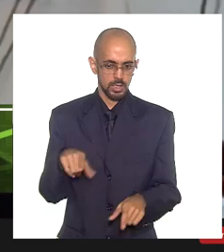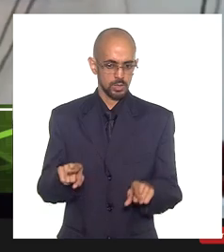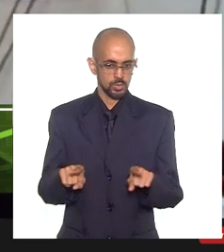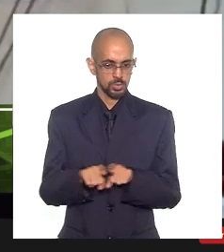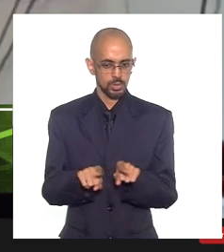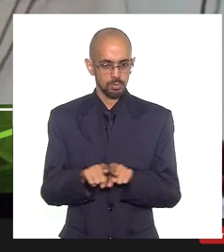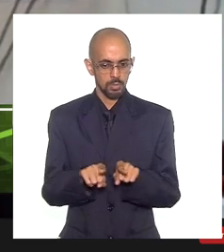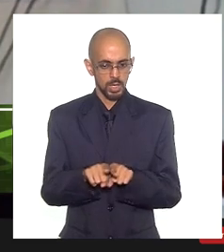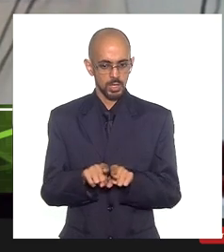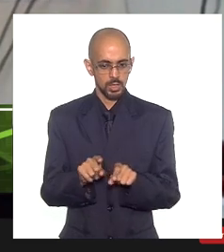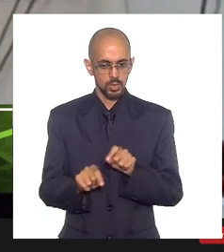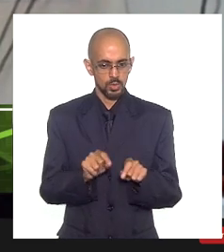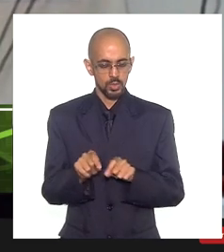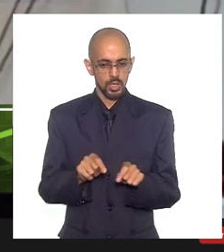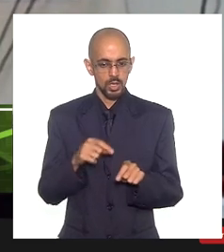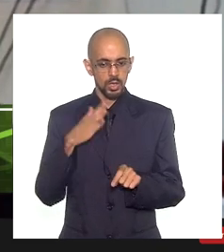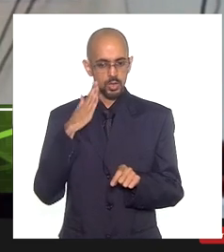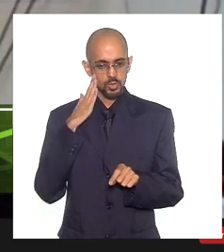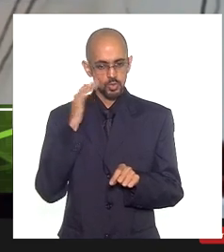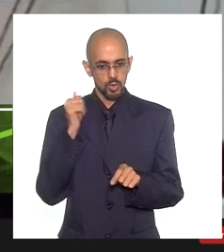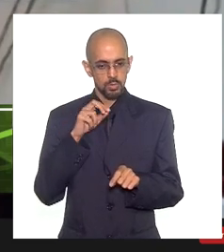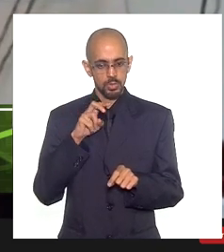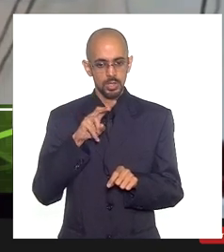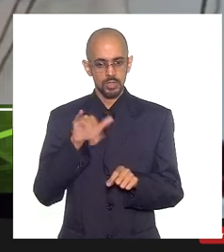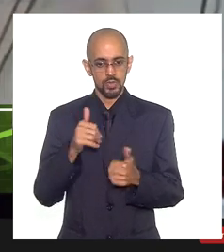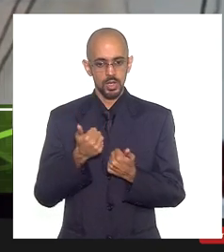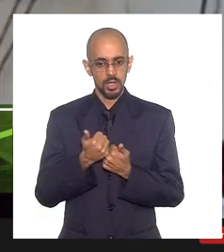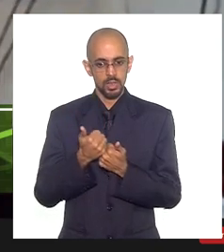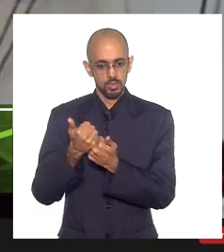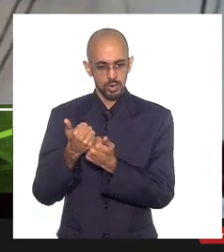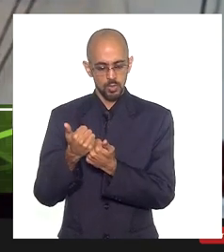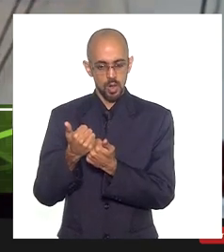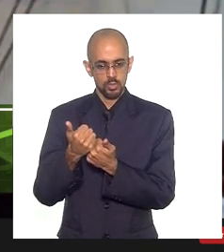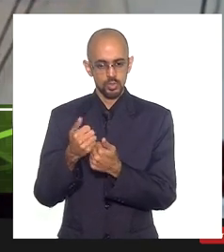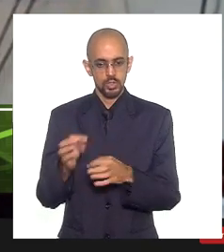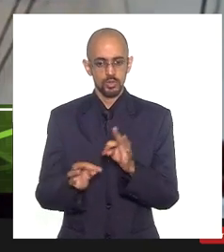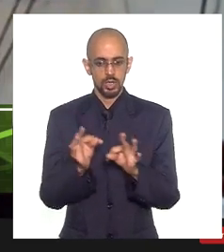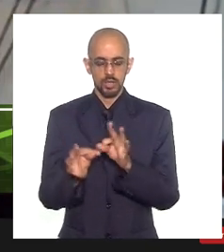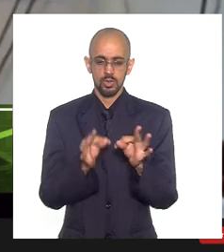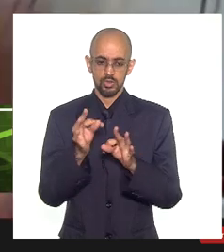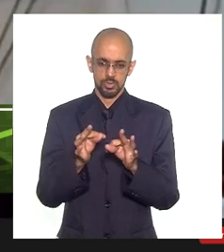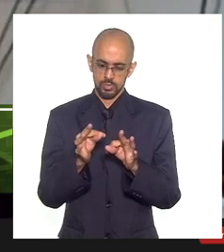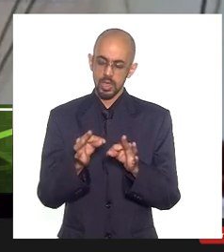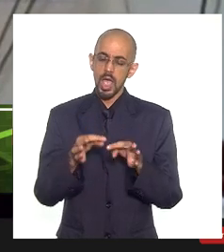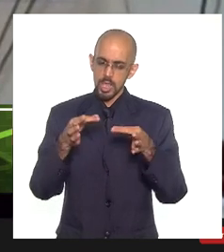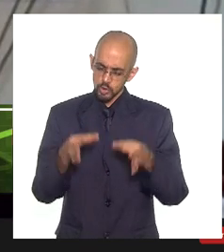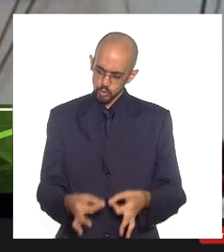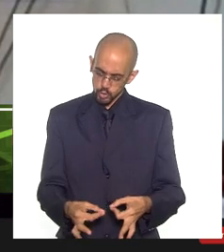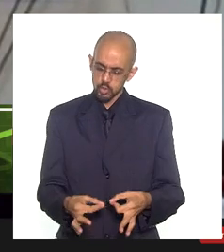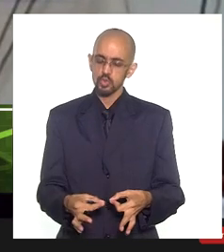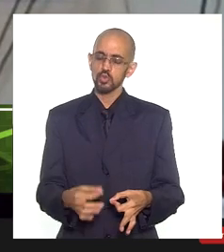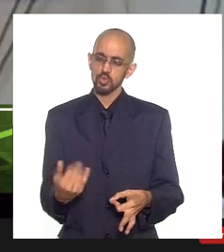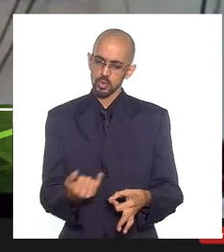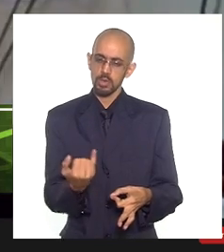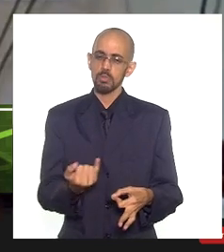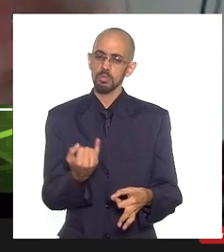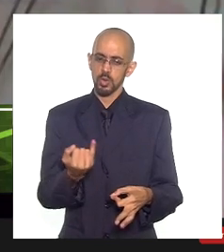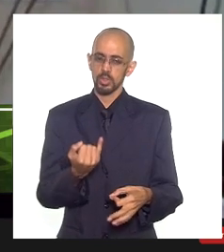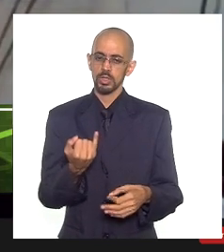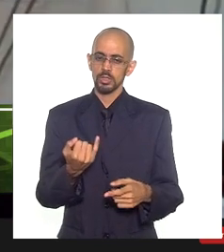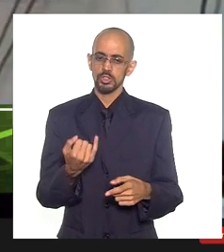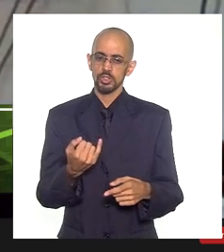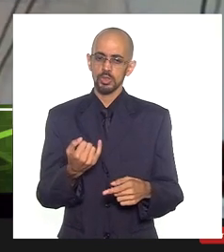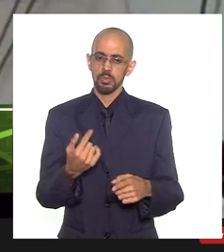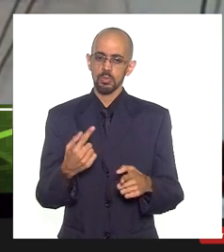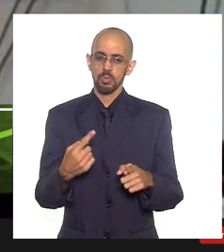eu soube que eles iriam receber também o auxílio tecnológico muito justo muito importante até porque